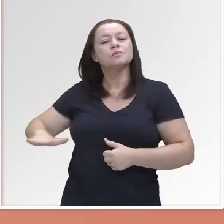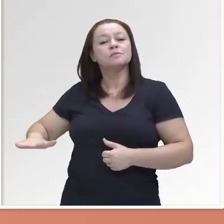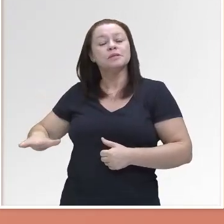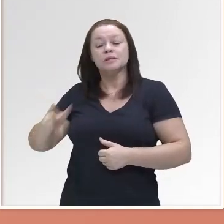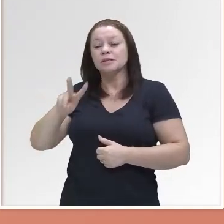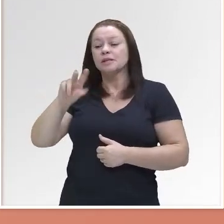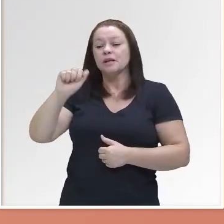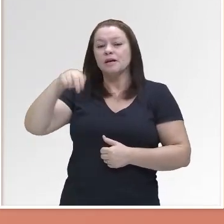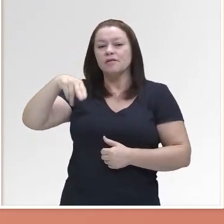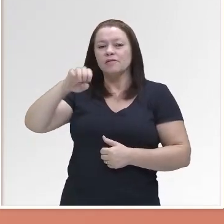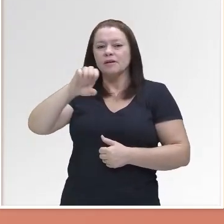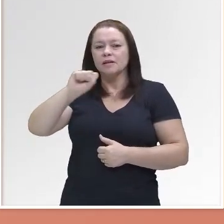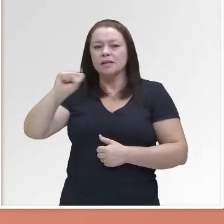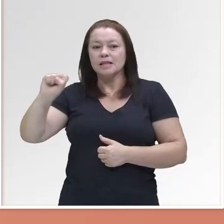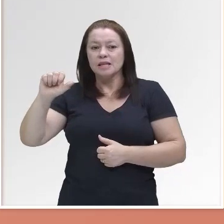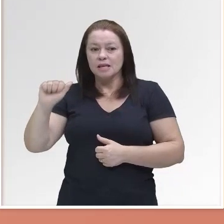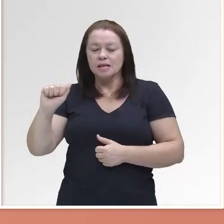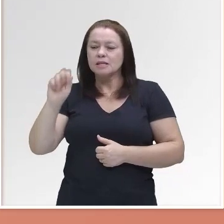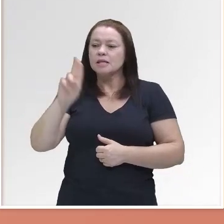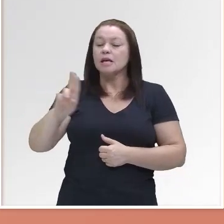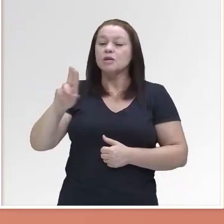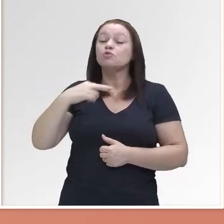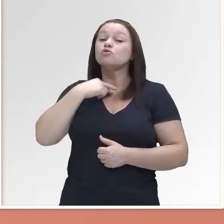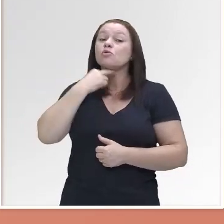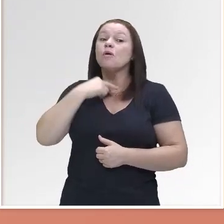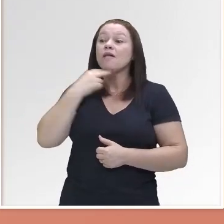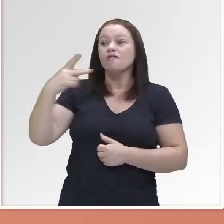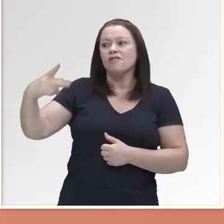Vanessa e usou a voz de Ariel.